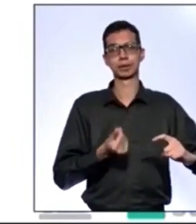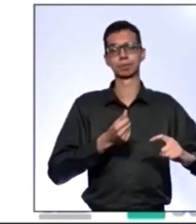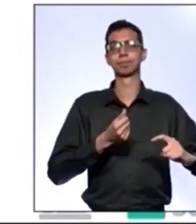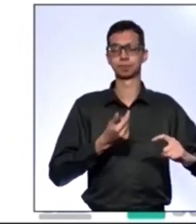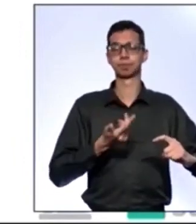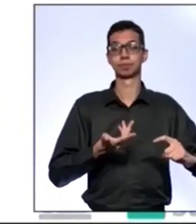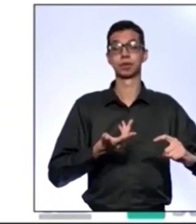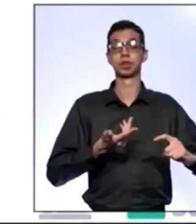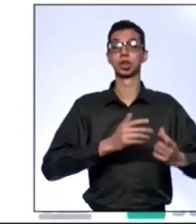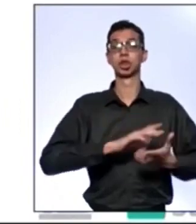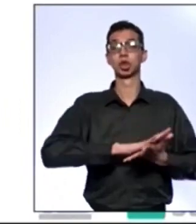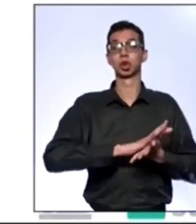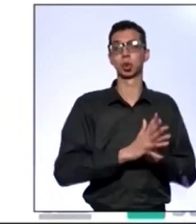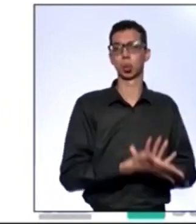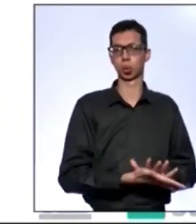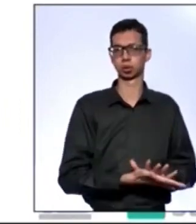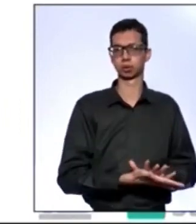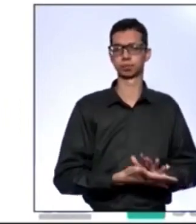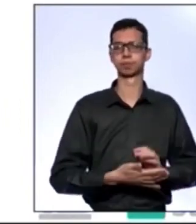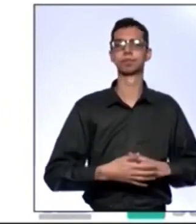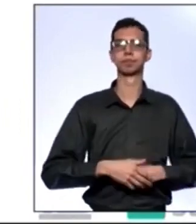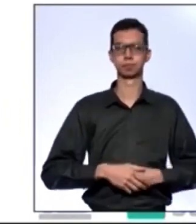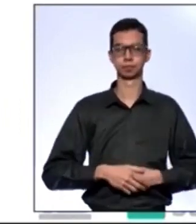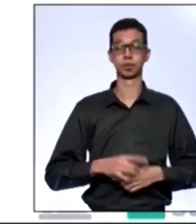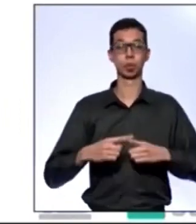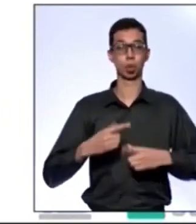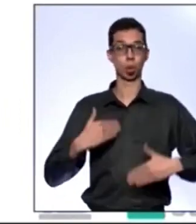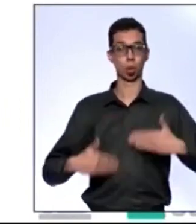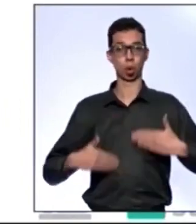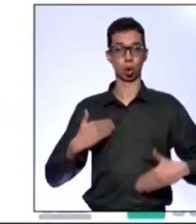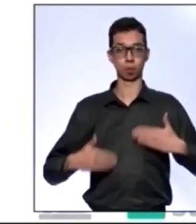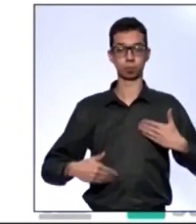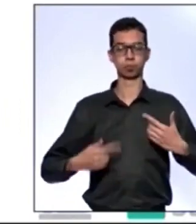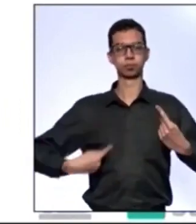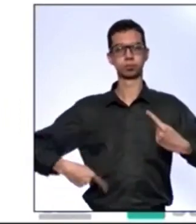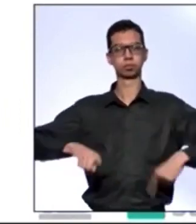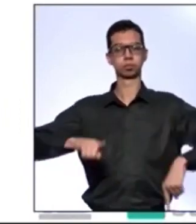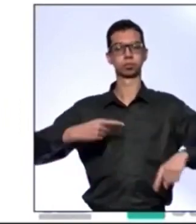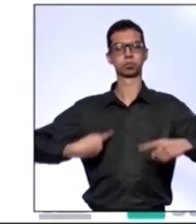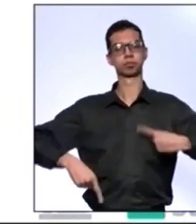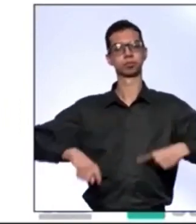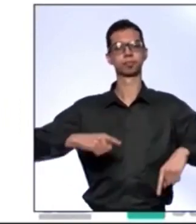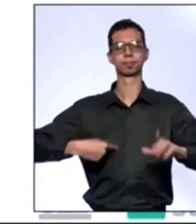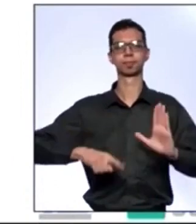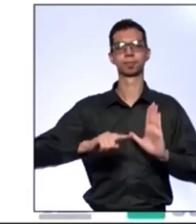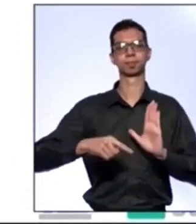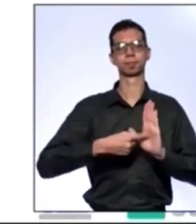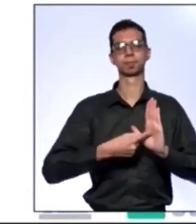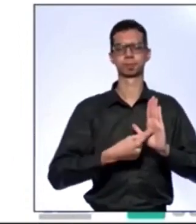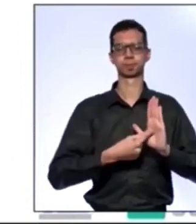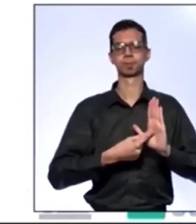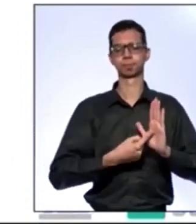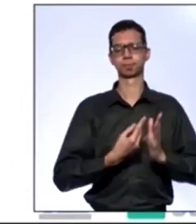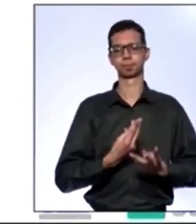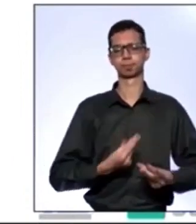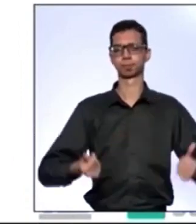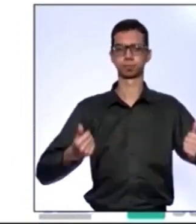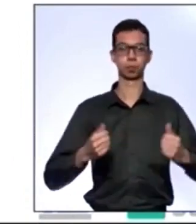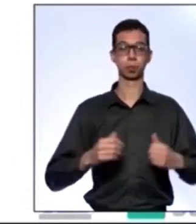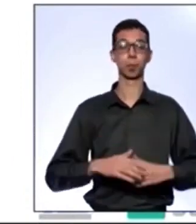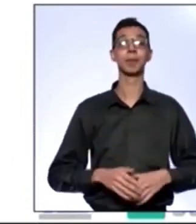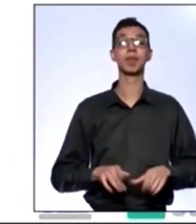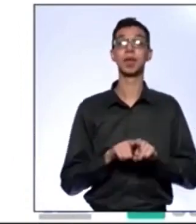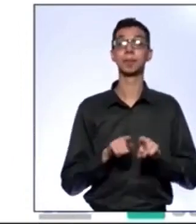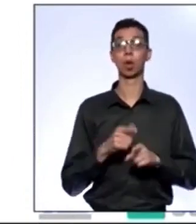pelo corpo do paciente. E uma terceira forma de ação de antibióticos é